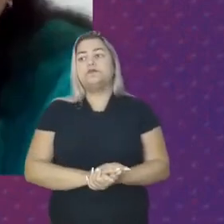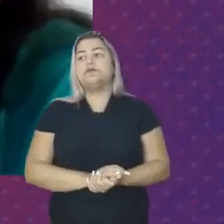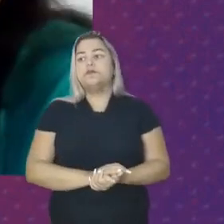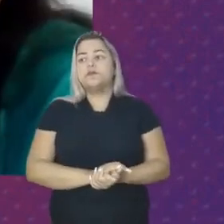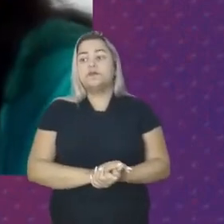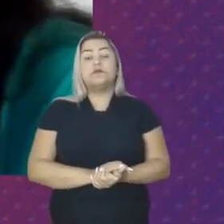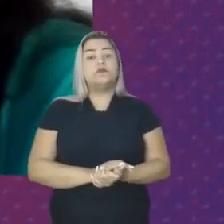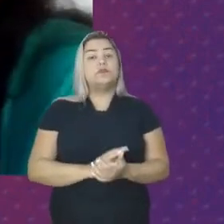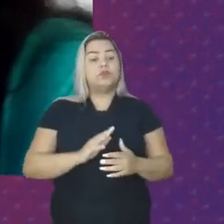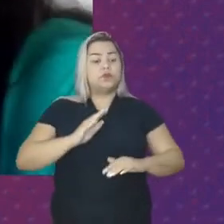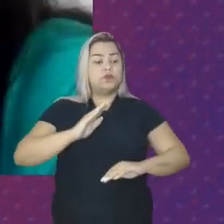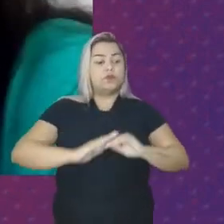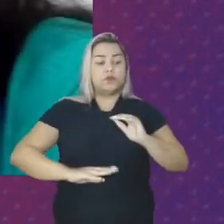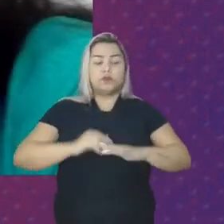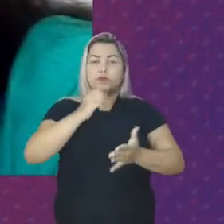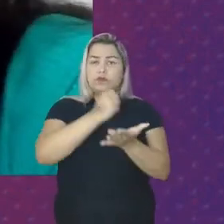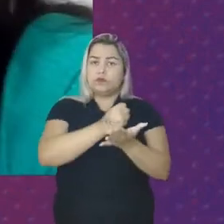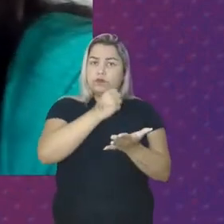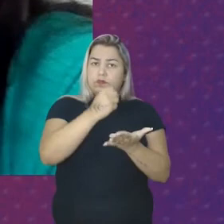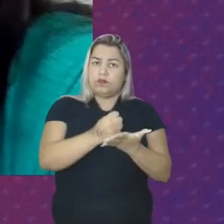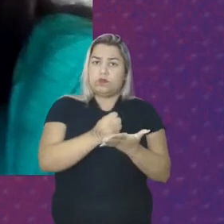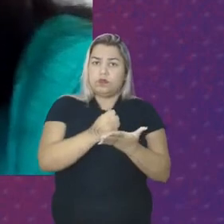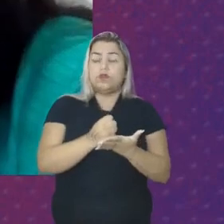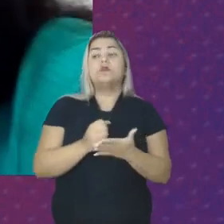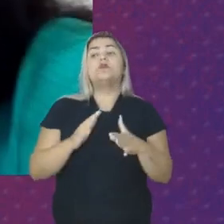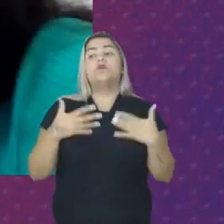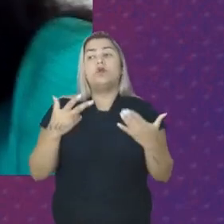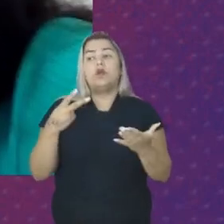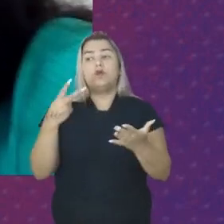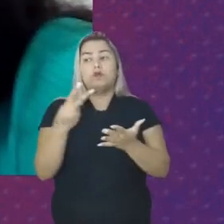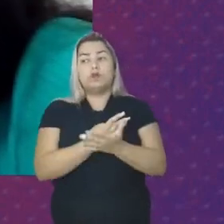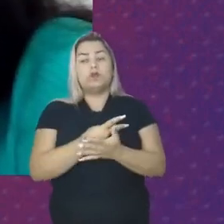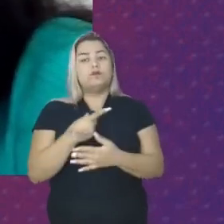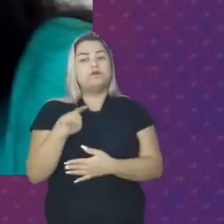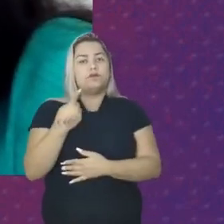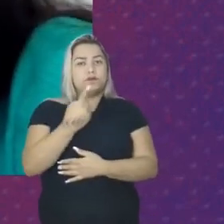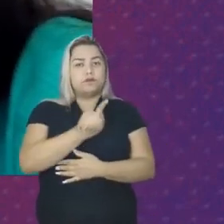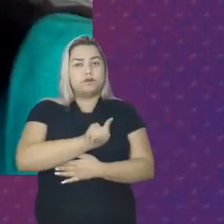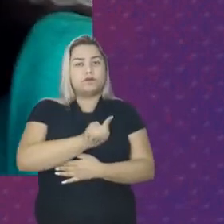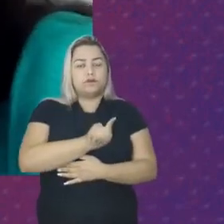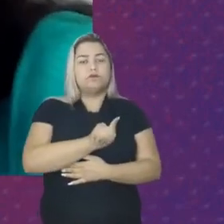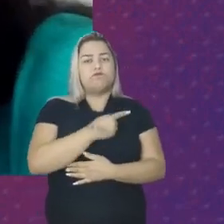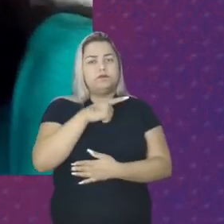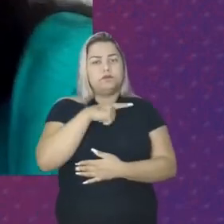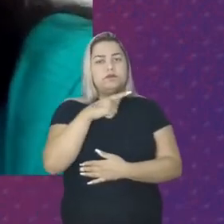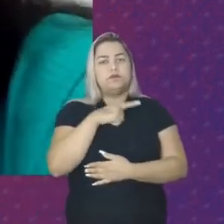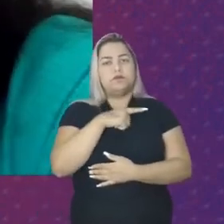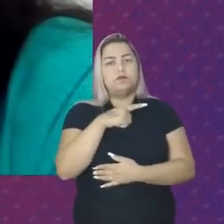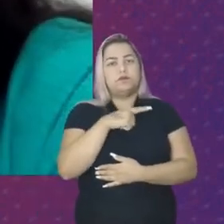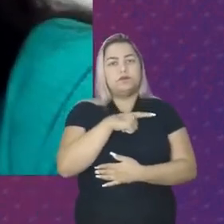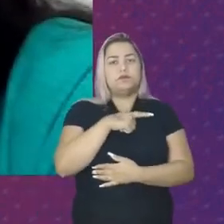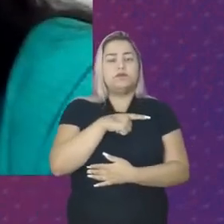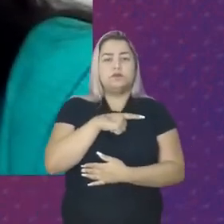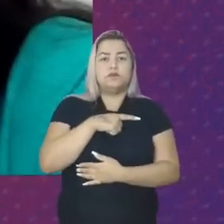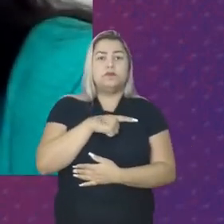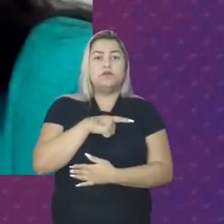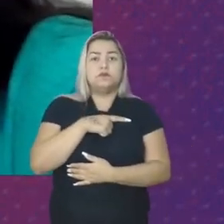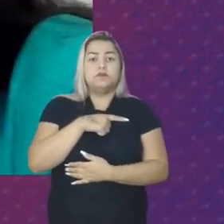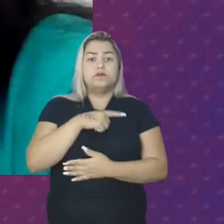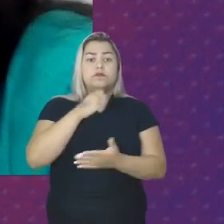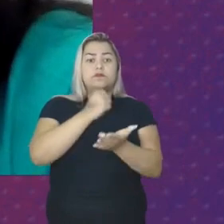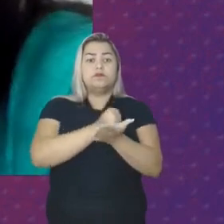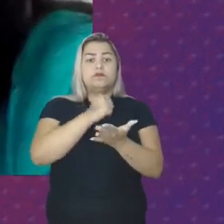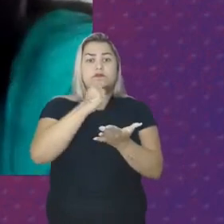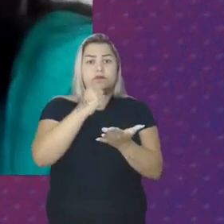com essa junção desses contratos. Então, o que é que acontece? Nós temos hoje que o contrato ainda está